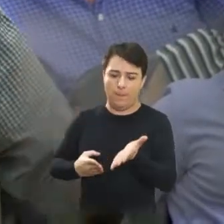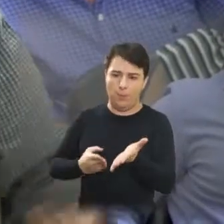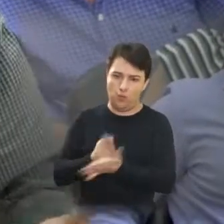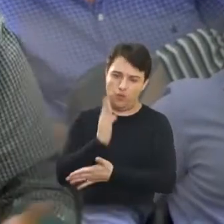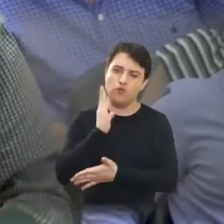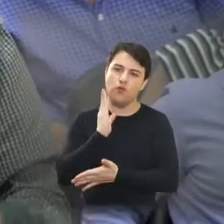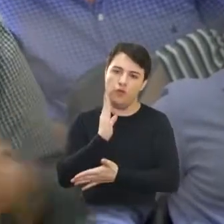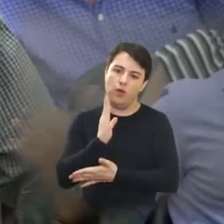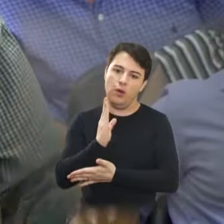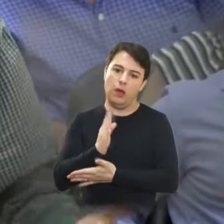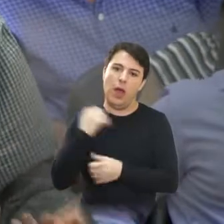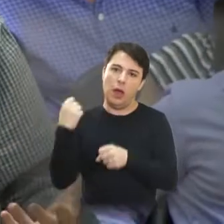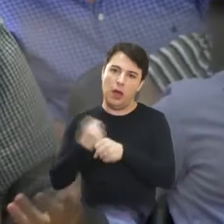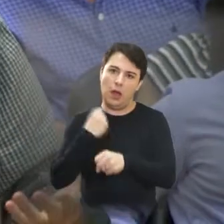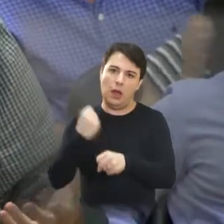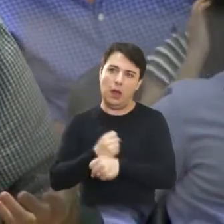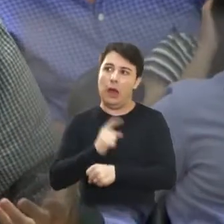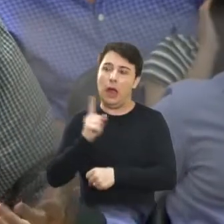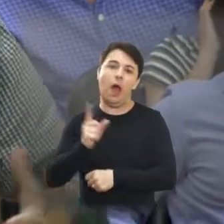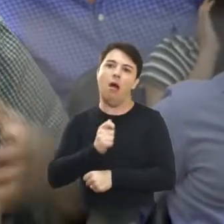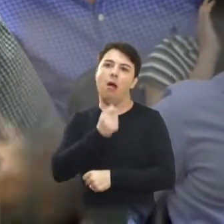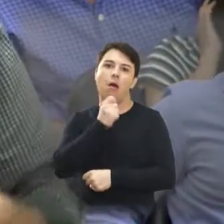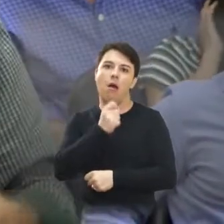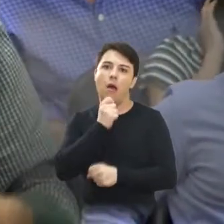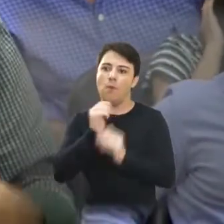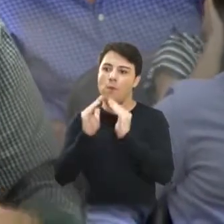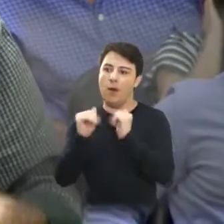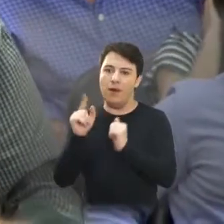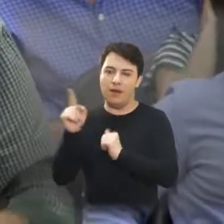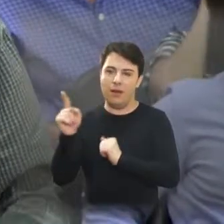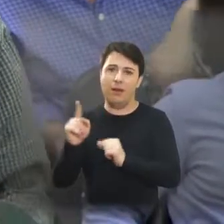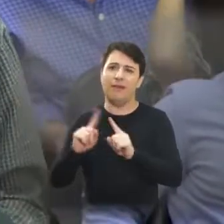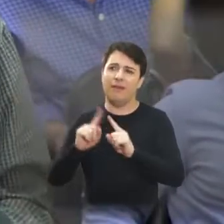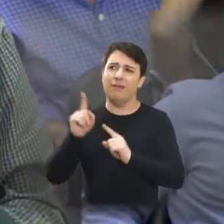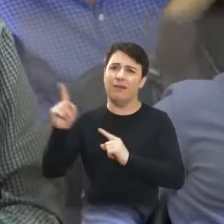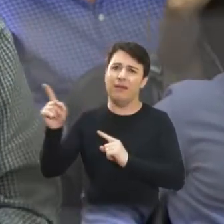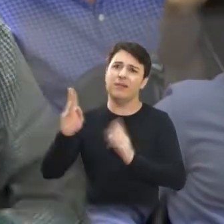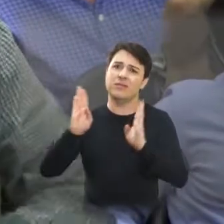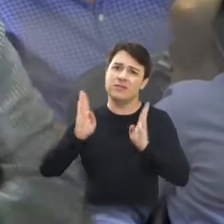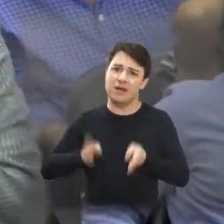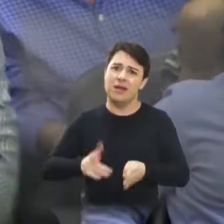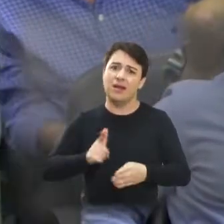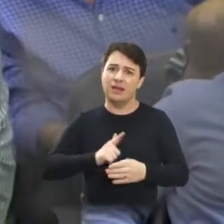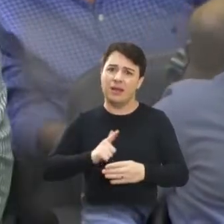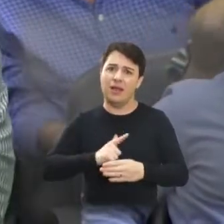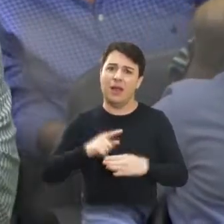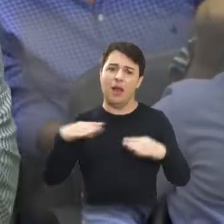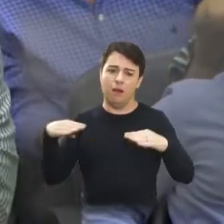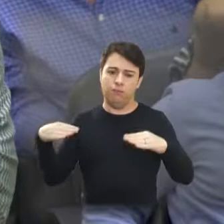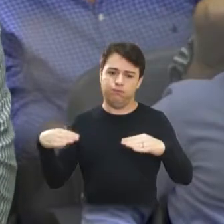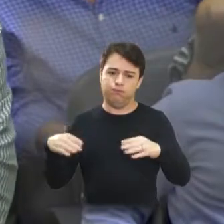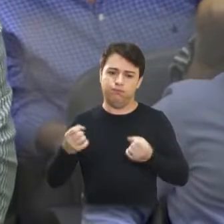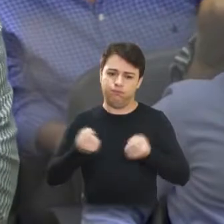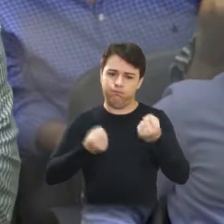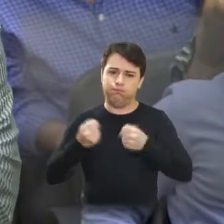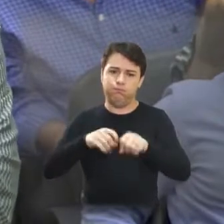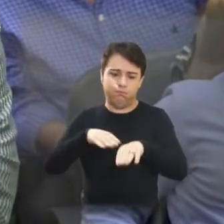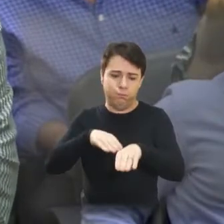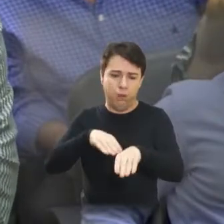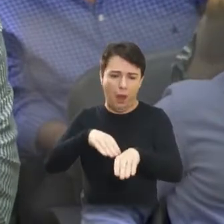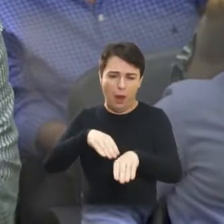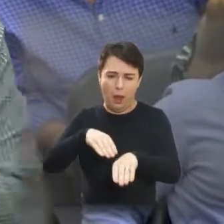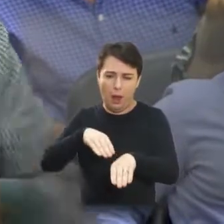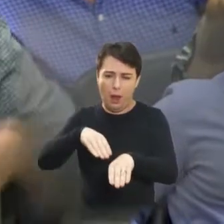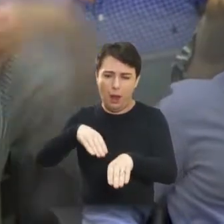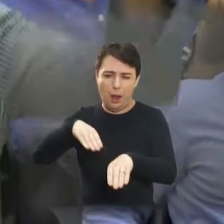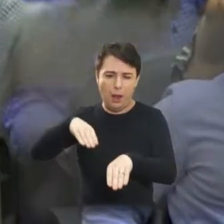nem estão totalmente habitados. Né? Então, ali a gente tem um nó de trânsito que,